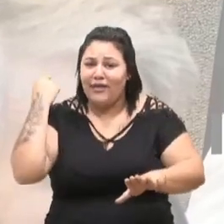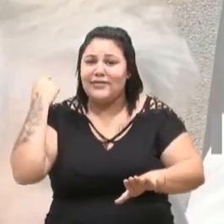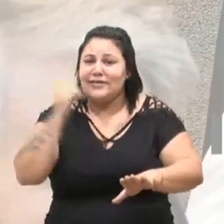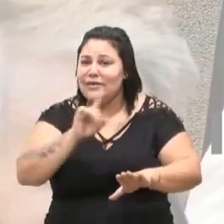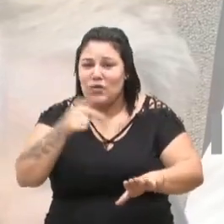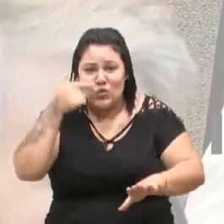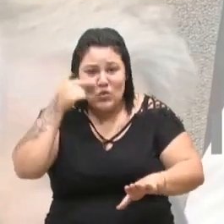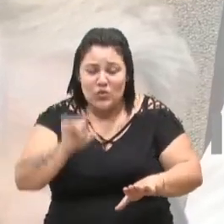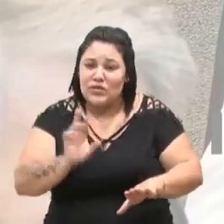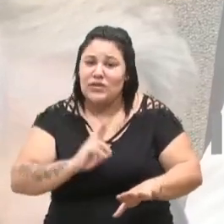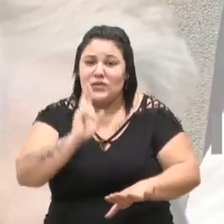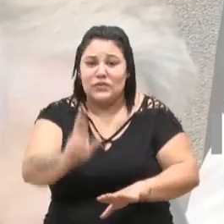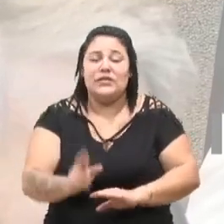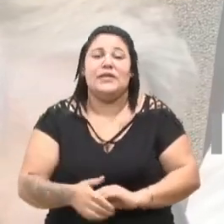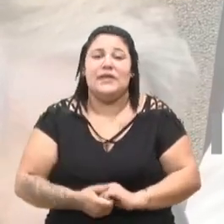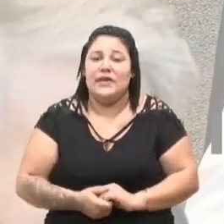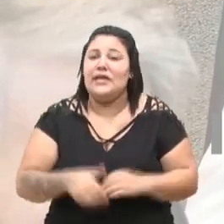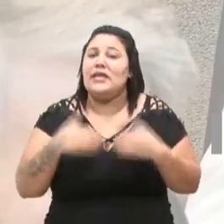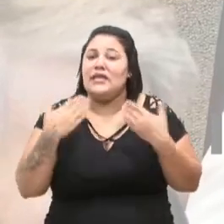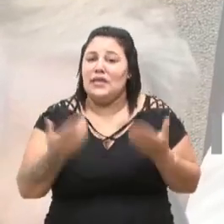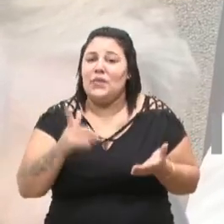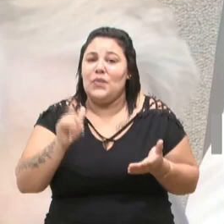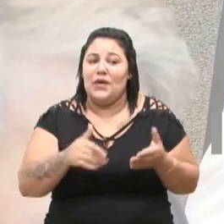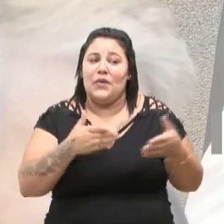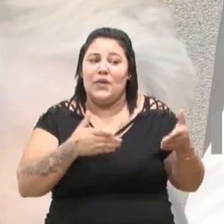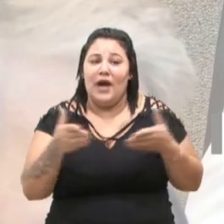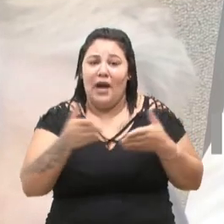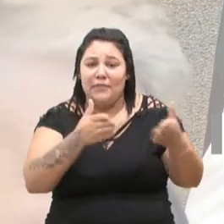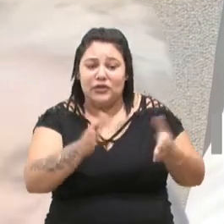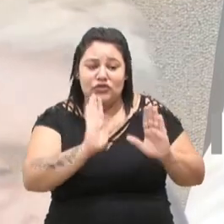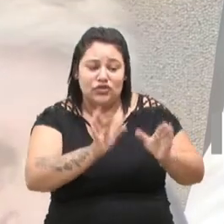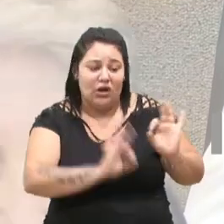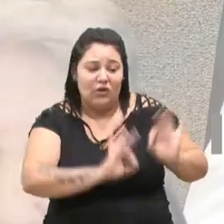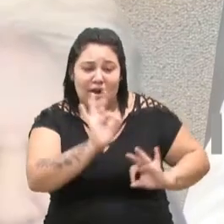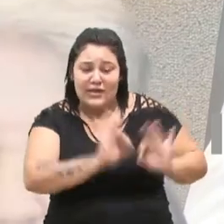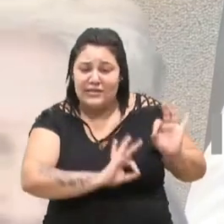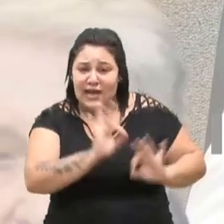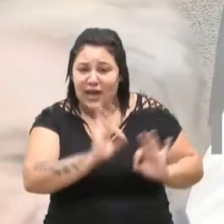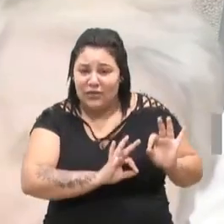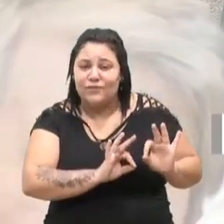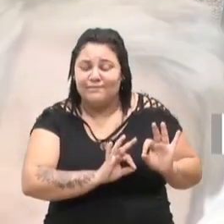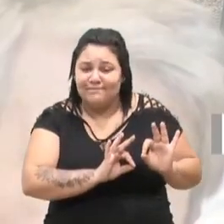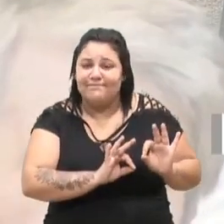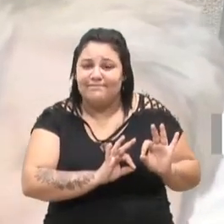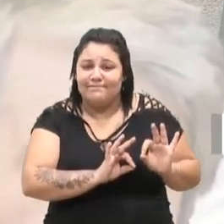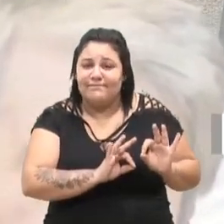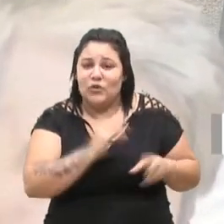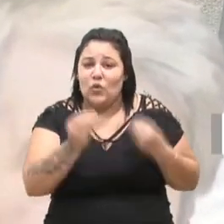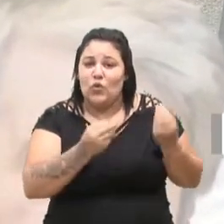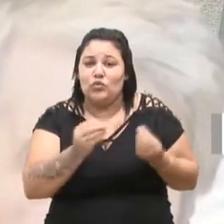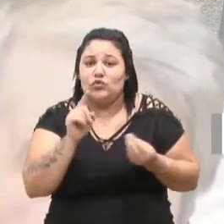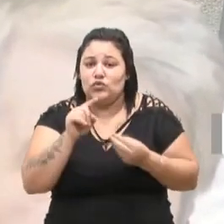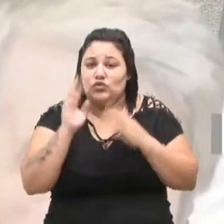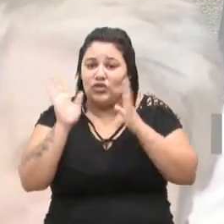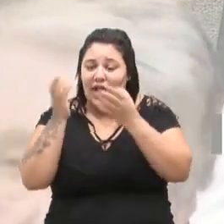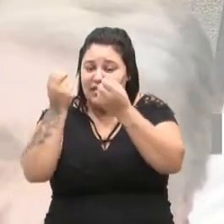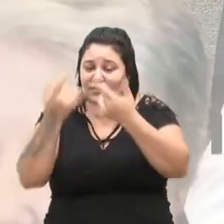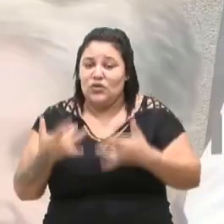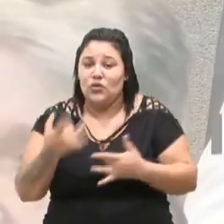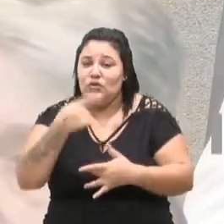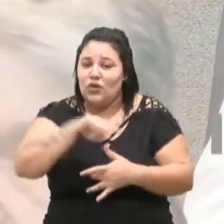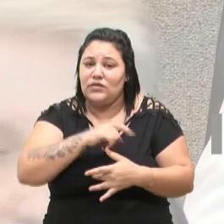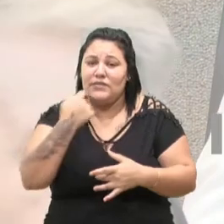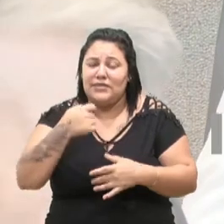dar a resposta. Então, é um caminho que se foi projetado aqui, como o senhor bem colocou, a gente precisa ser